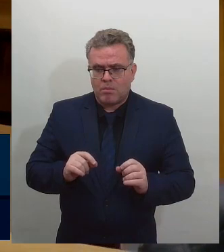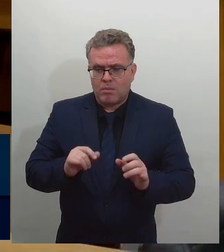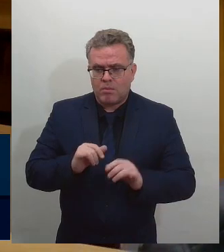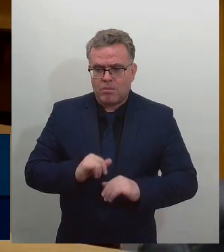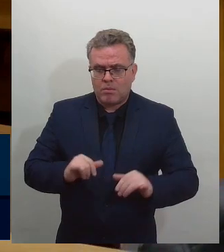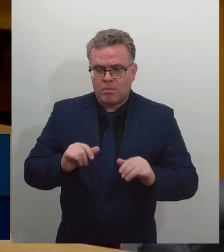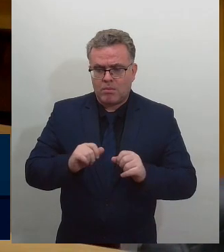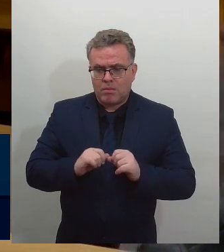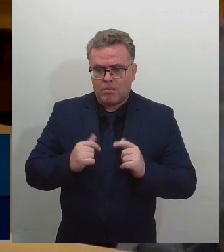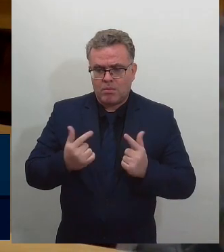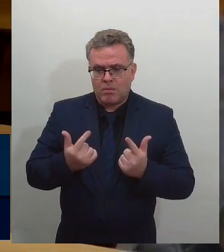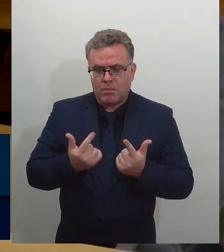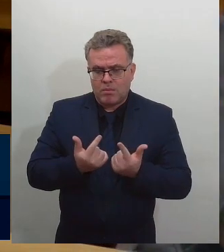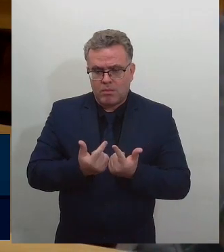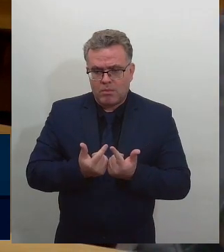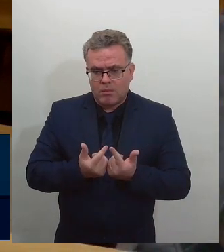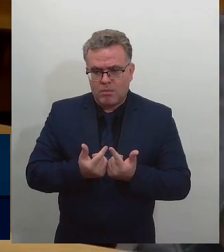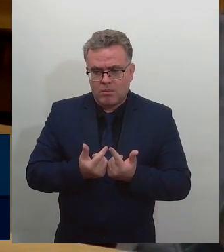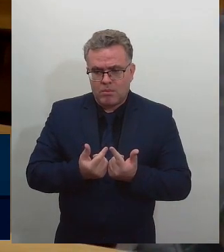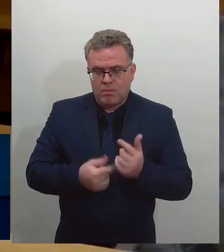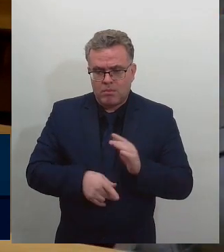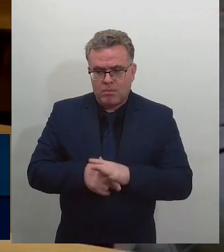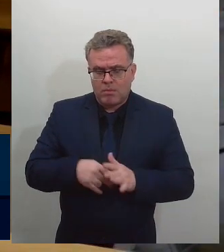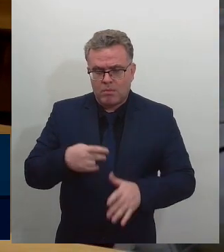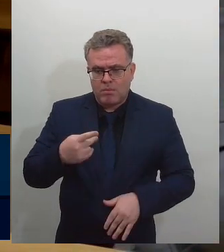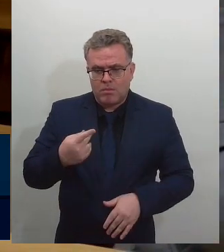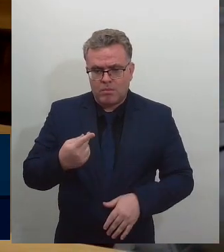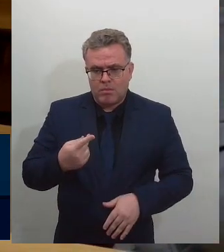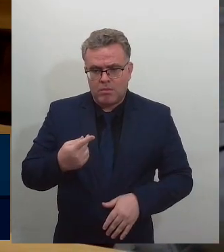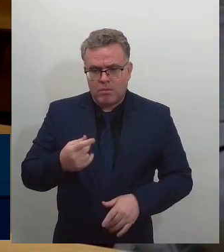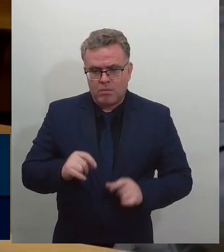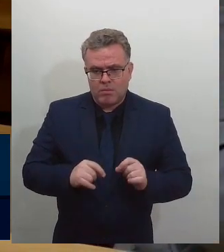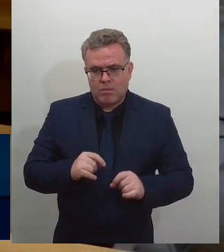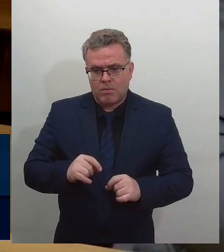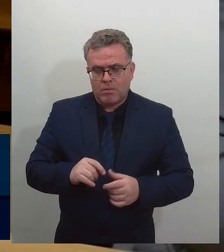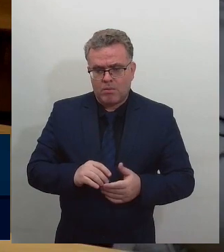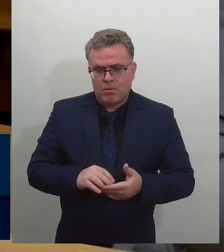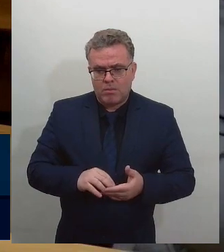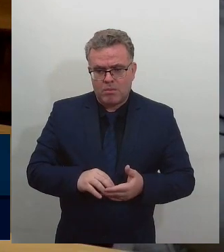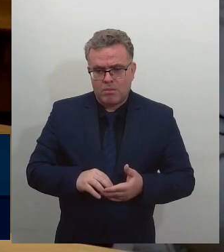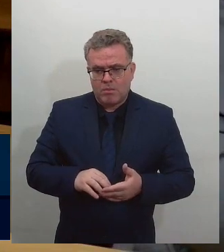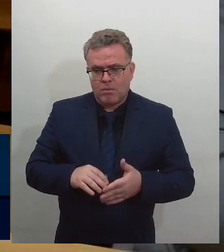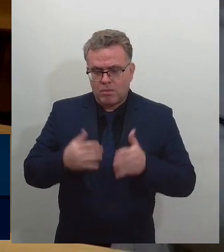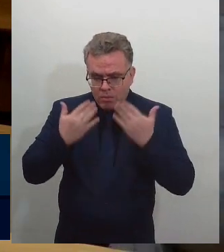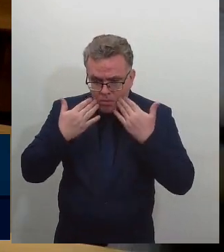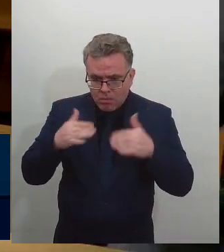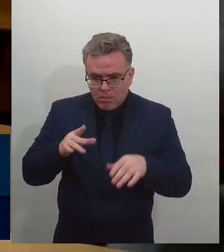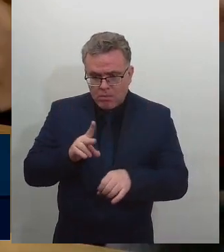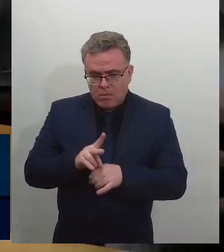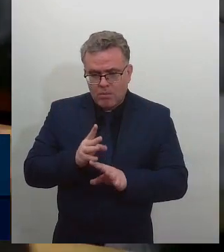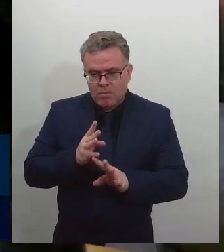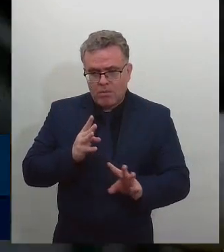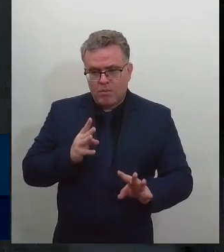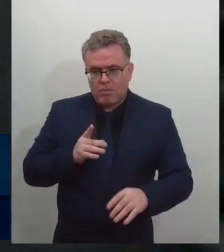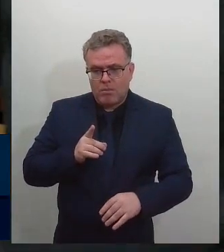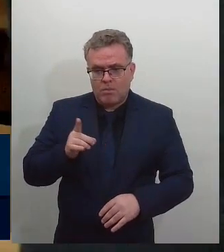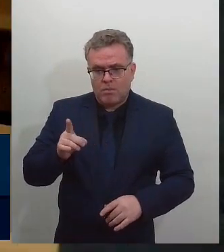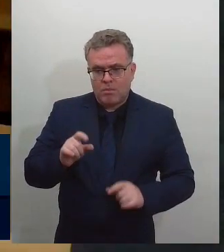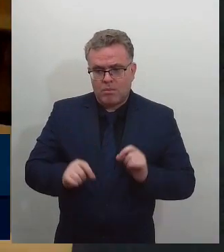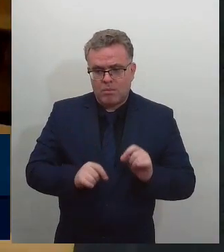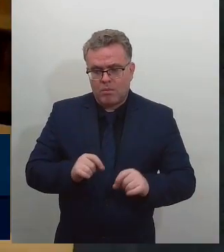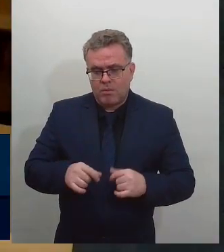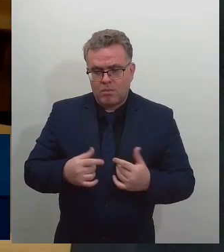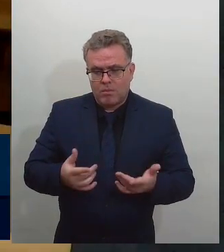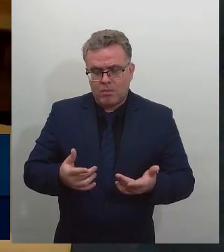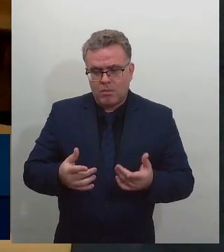Policiais Civis do Estado de Sergipe, houve uma paralisação temporária no atendimento do Departamento de Atendimento a Grupos Vulneráveis, de AGVs,